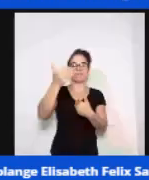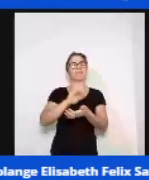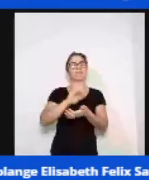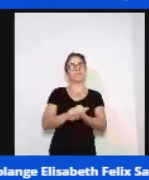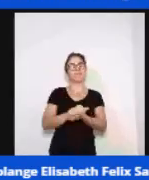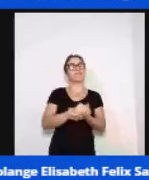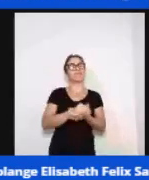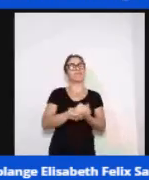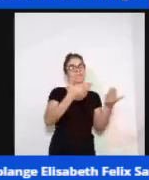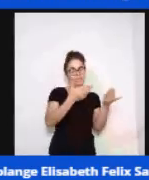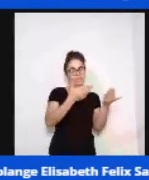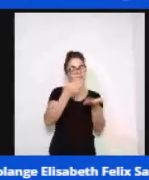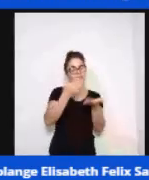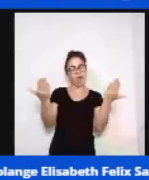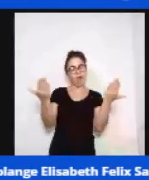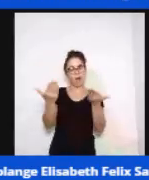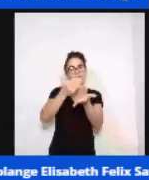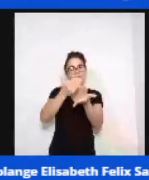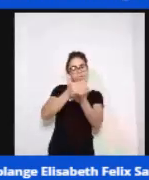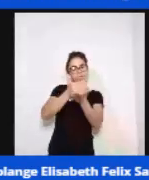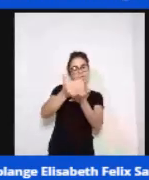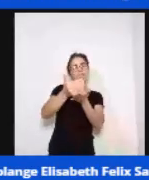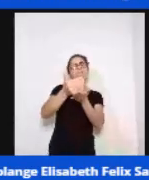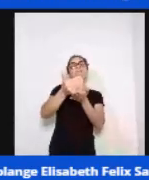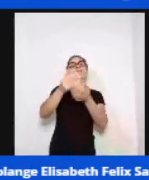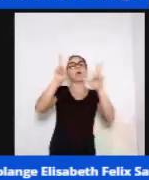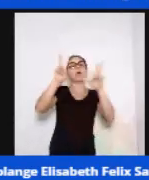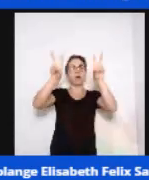falar sobre avaliação. O que era o avaliar?